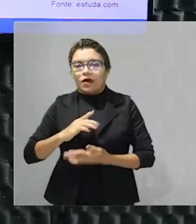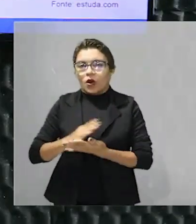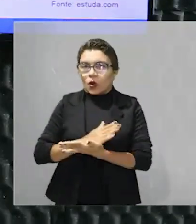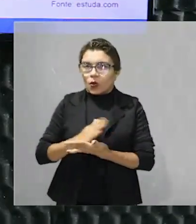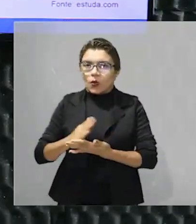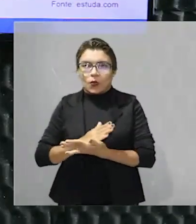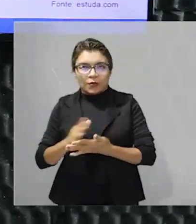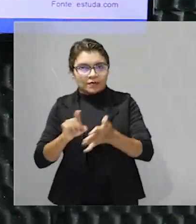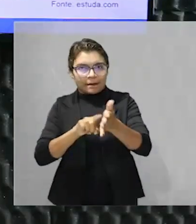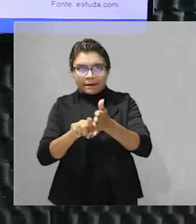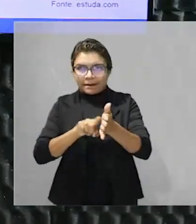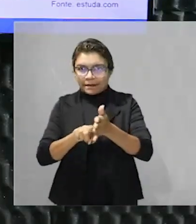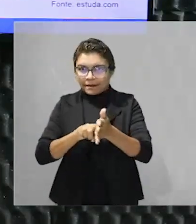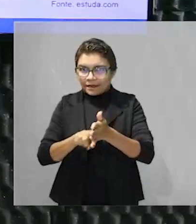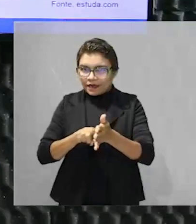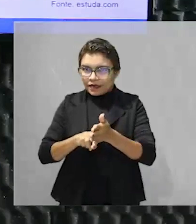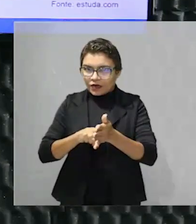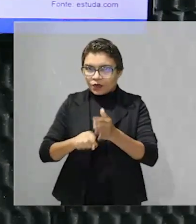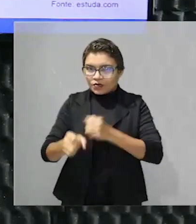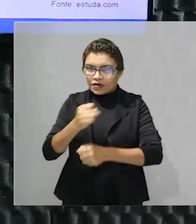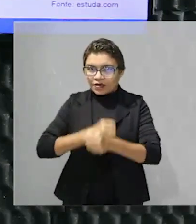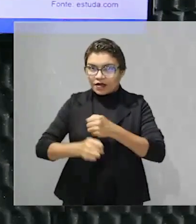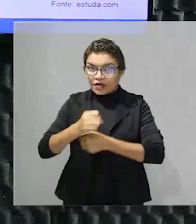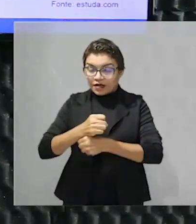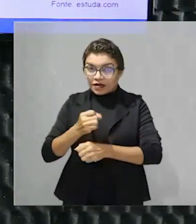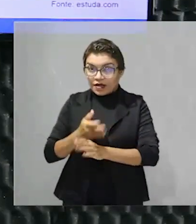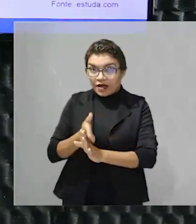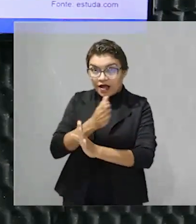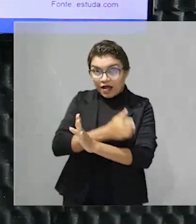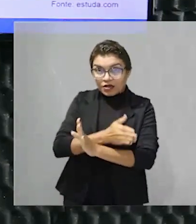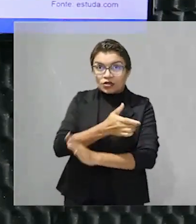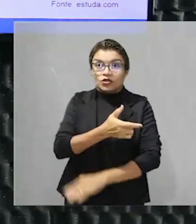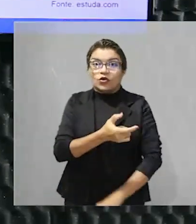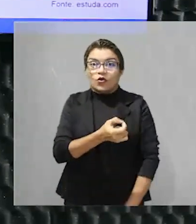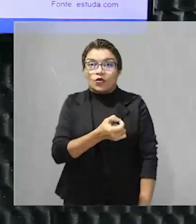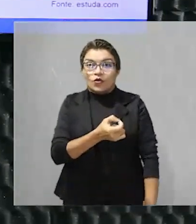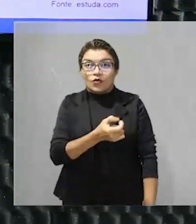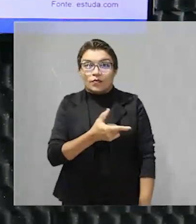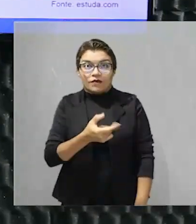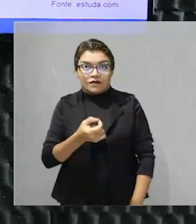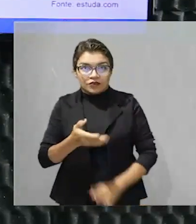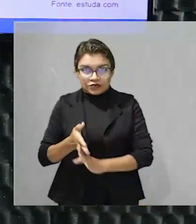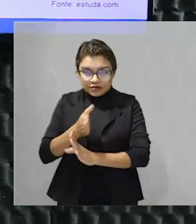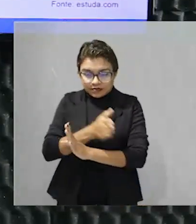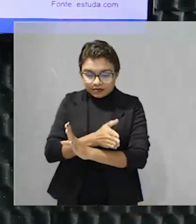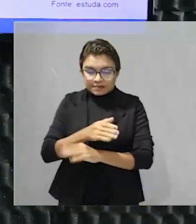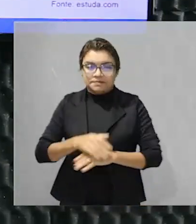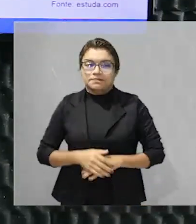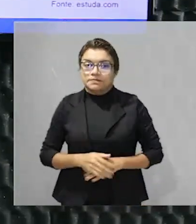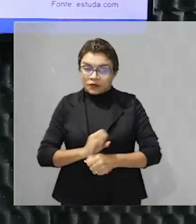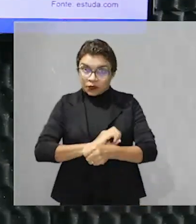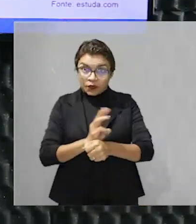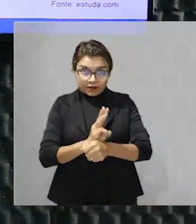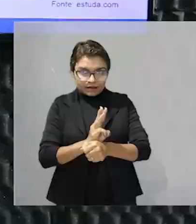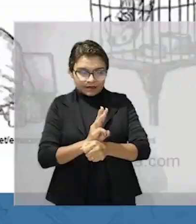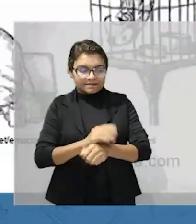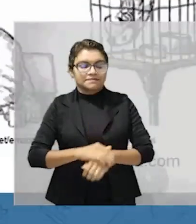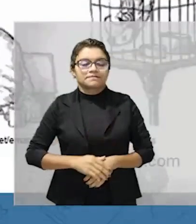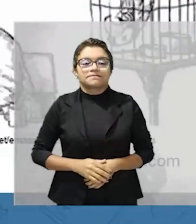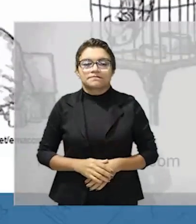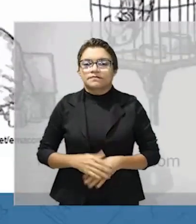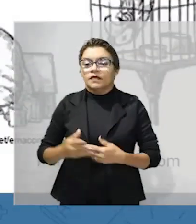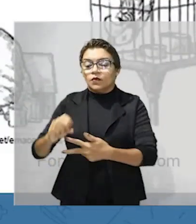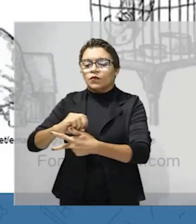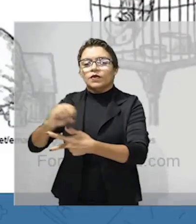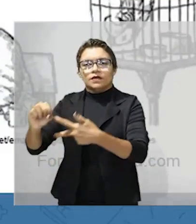algumas questões dos anos anteriores a 2020, tá? Então, olha só, na prova da UEMA que eu tô falando. No caso do ENEM,